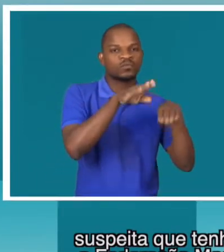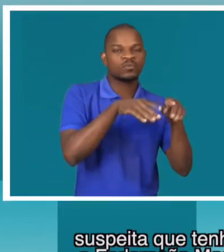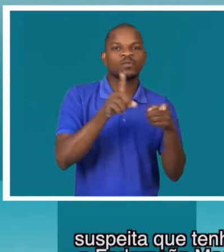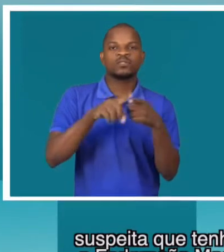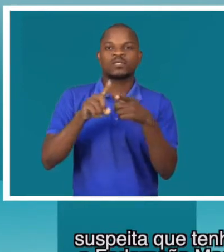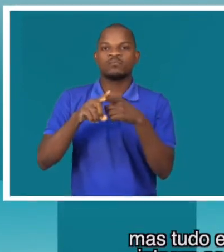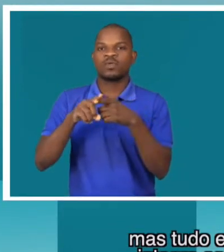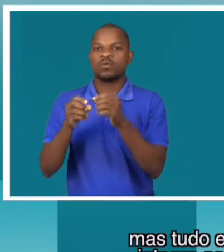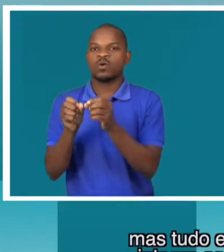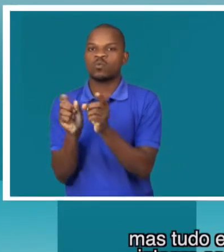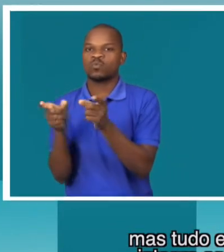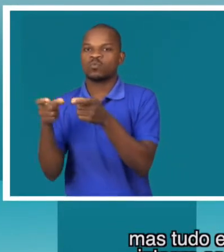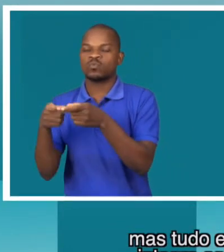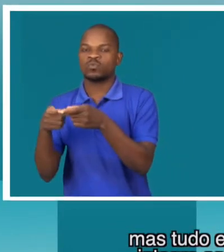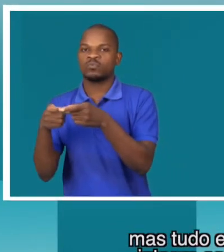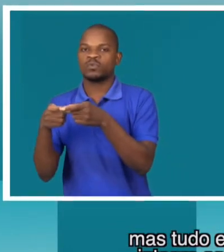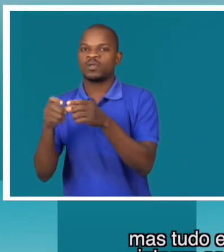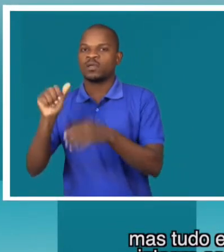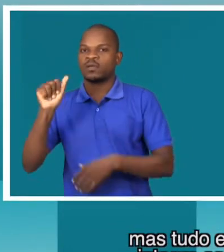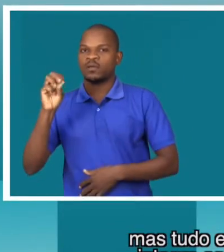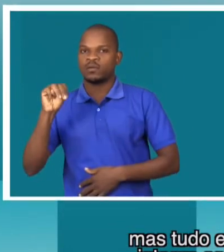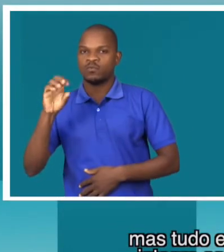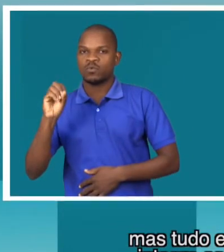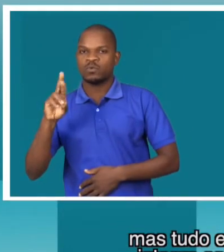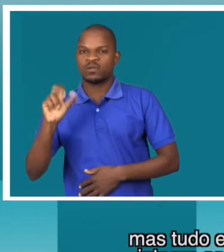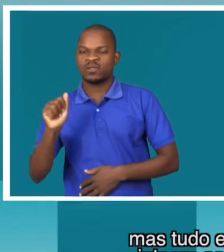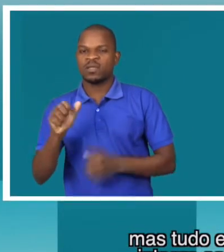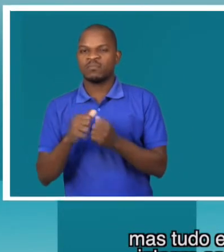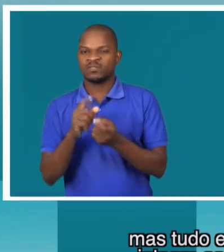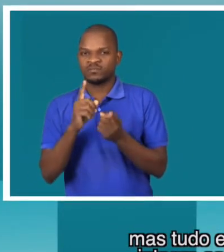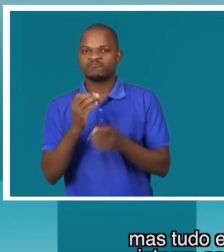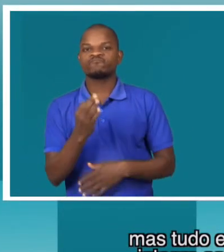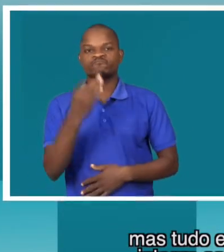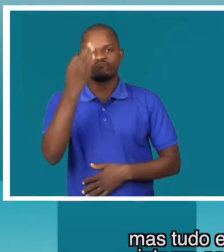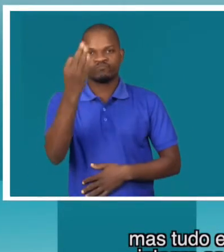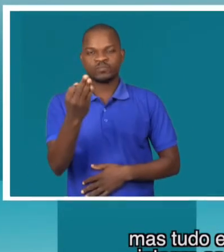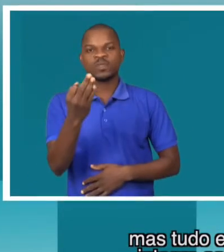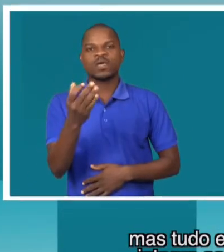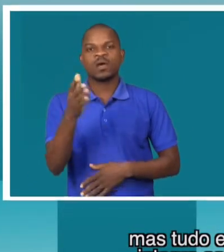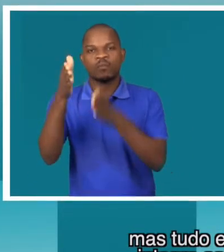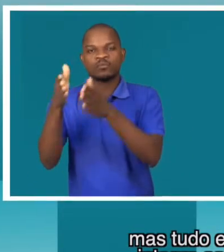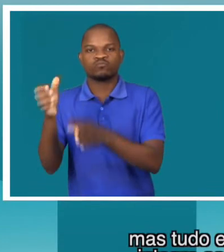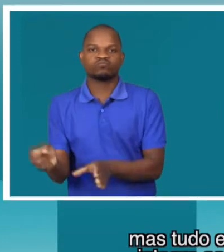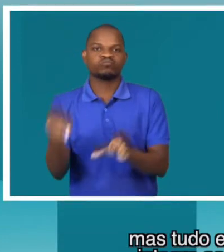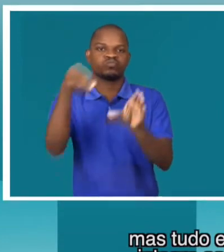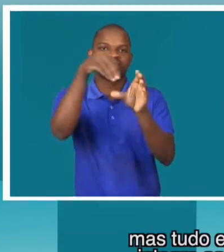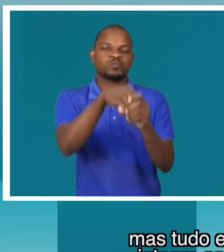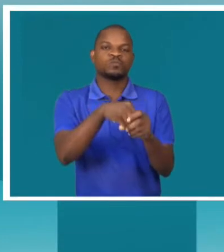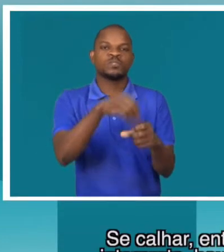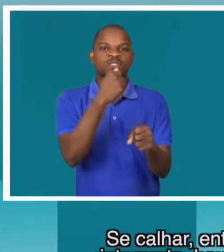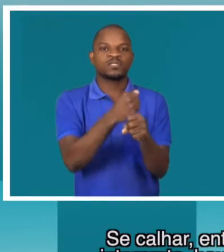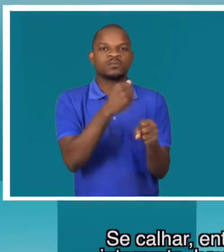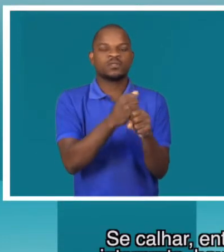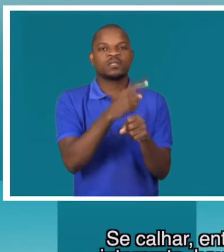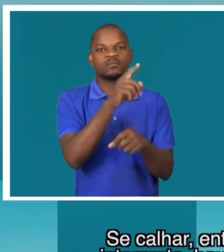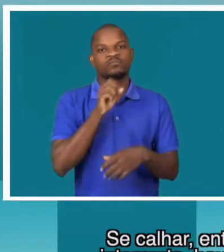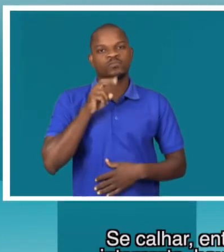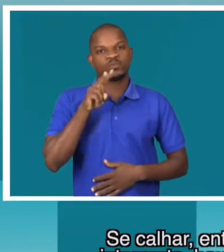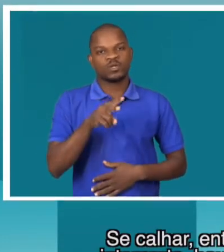Futebol Clube, mas garante que tudo está sendo feito para que o atleta integre os trabalhos do clube português.